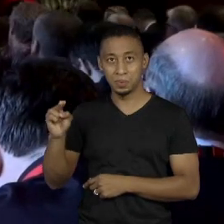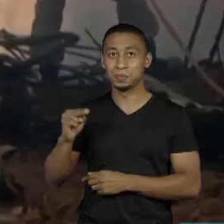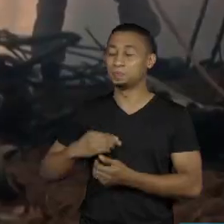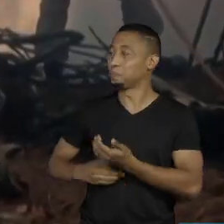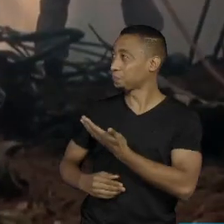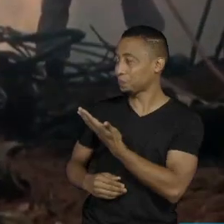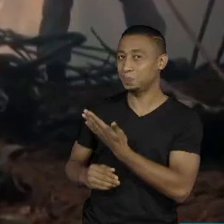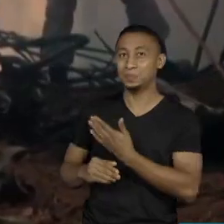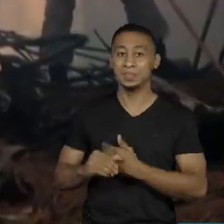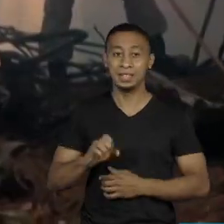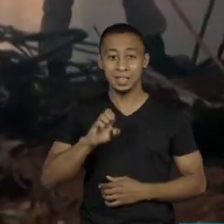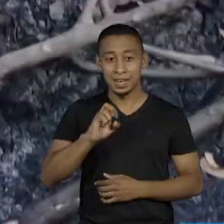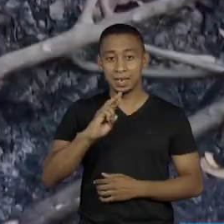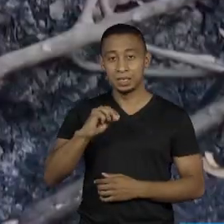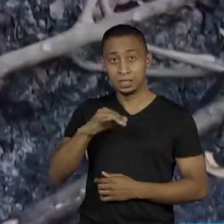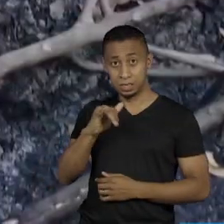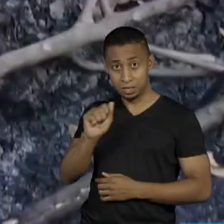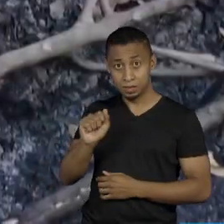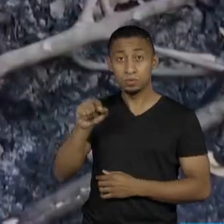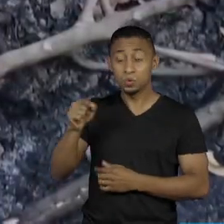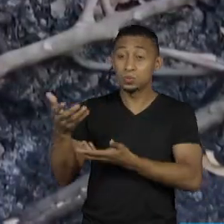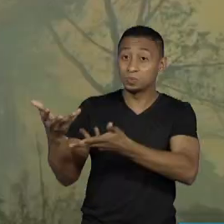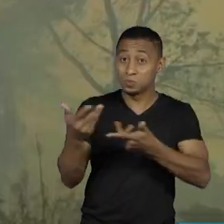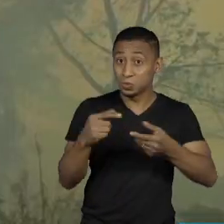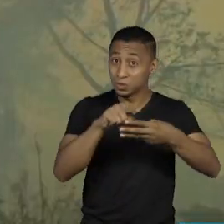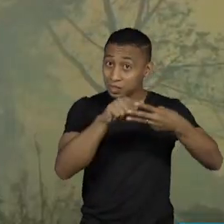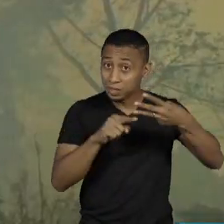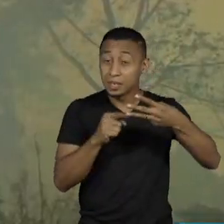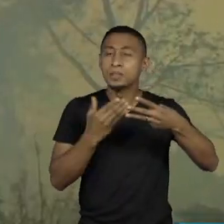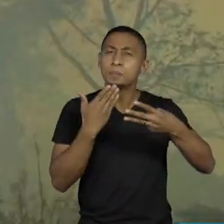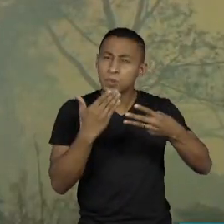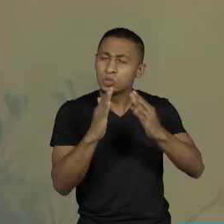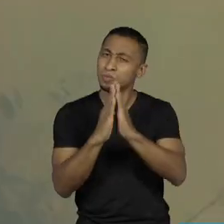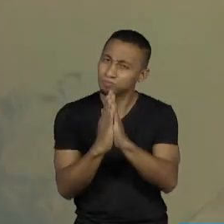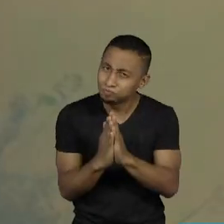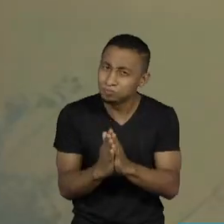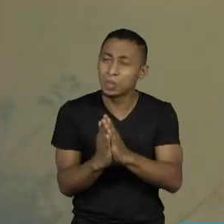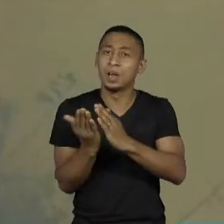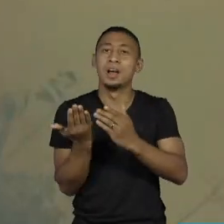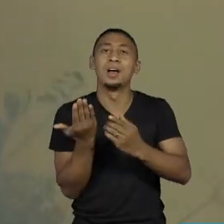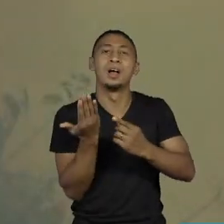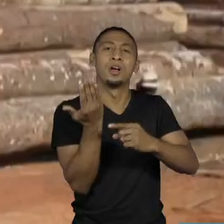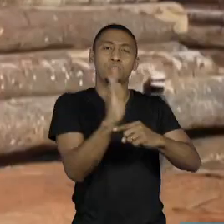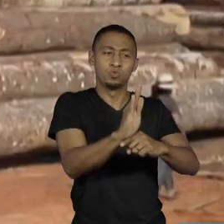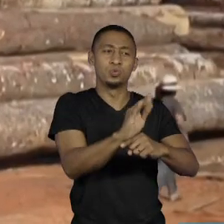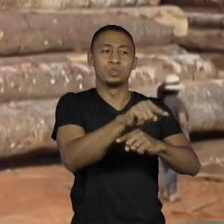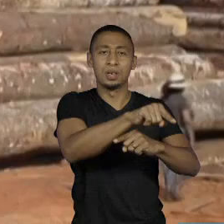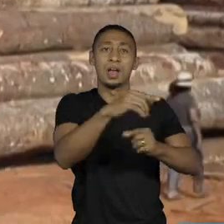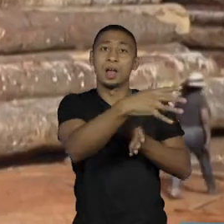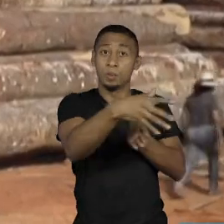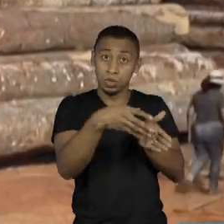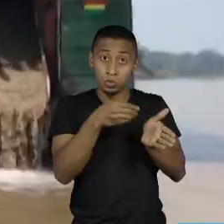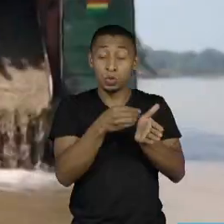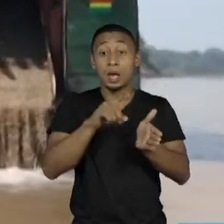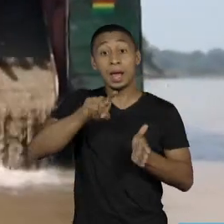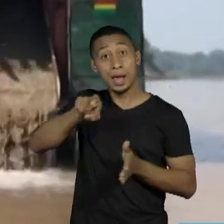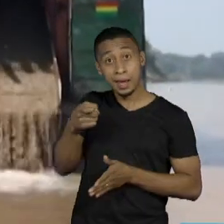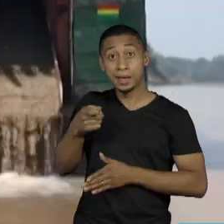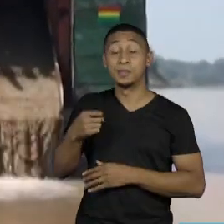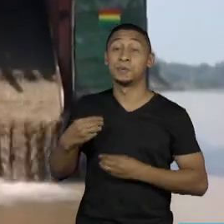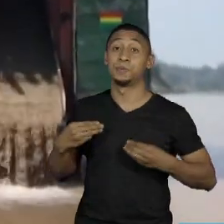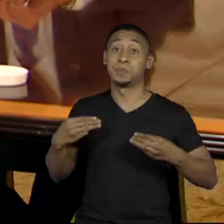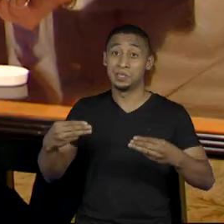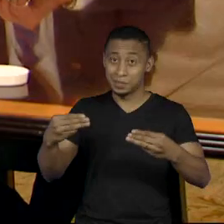Solberg. Os três receberam pedido de ajuda para a Amazônia feito por ex-ministros brasileiros do meio